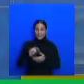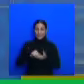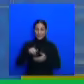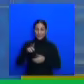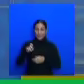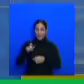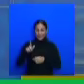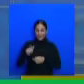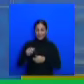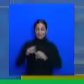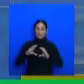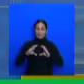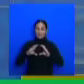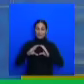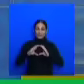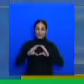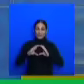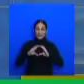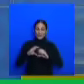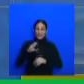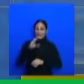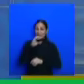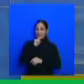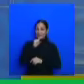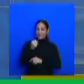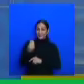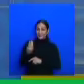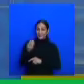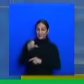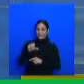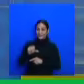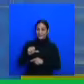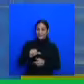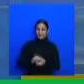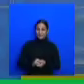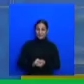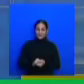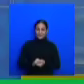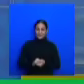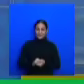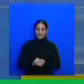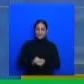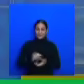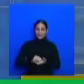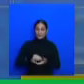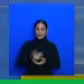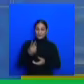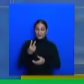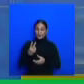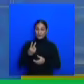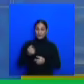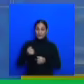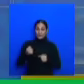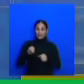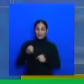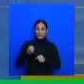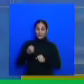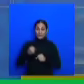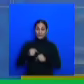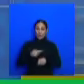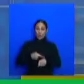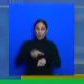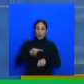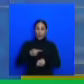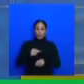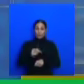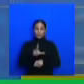Sena. 39. Bola laranja. Mais dois números. Ai, ai, ai, tá